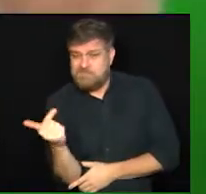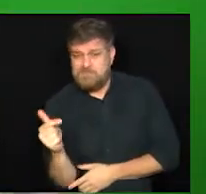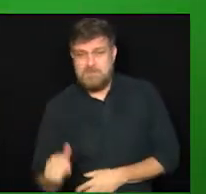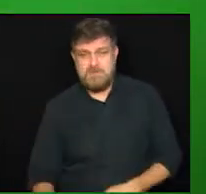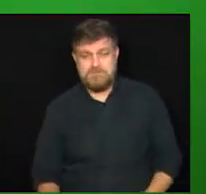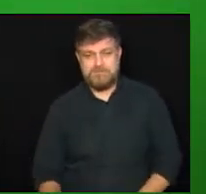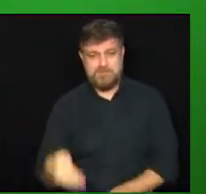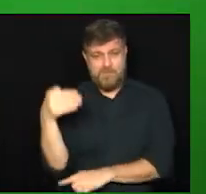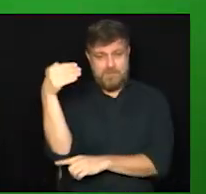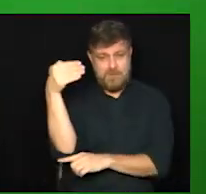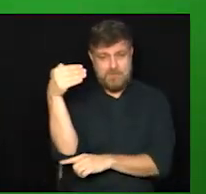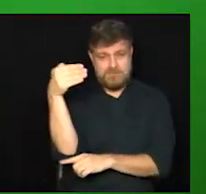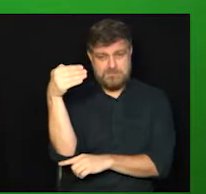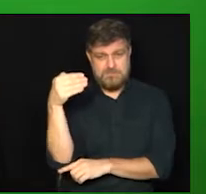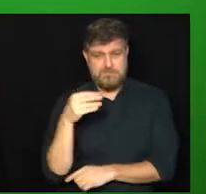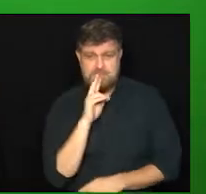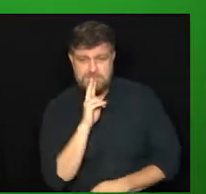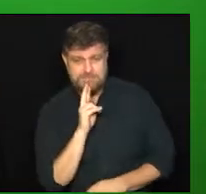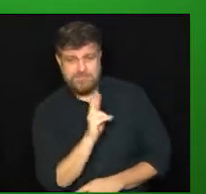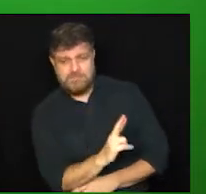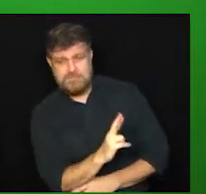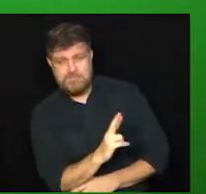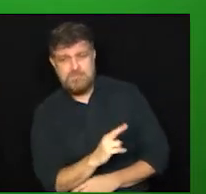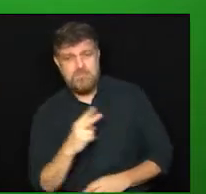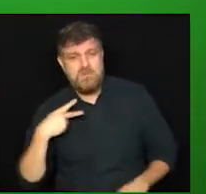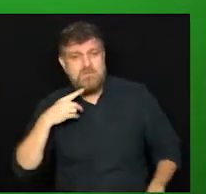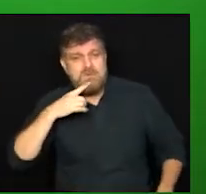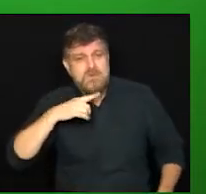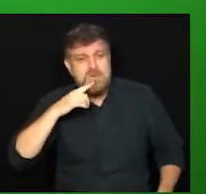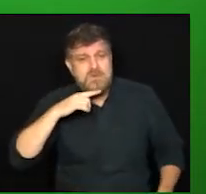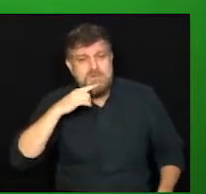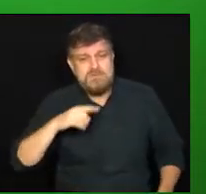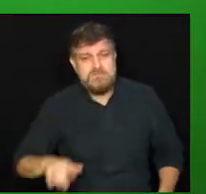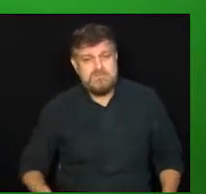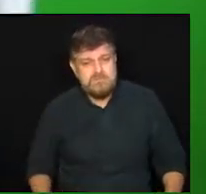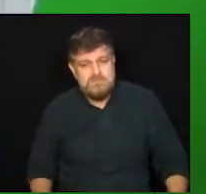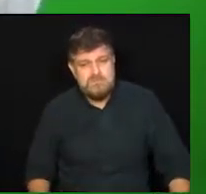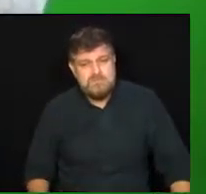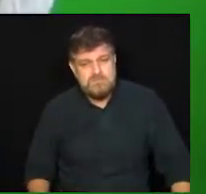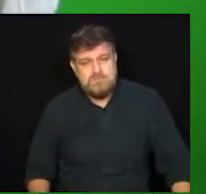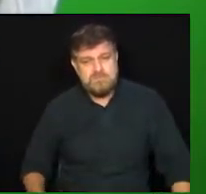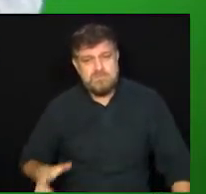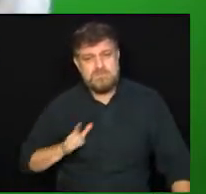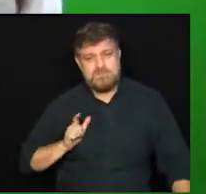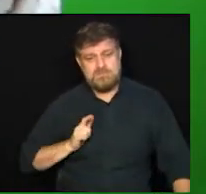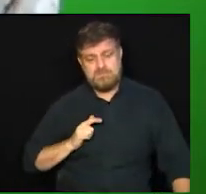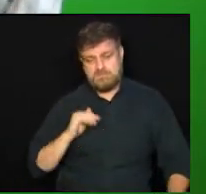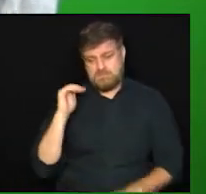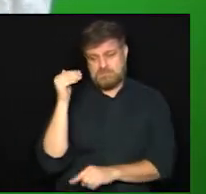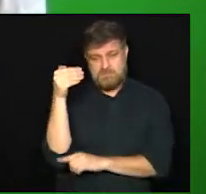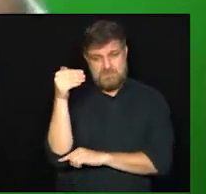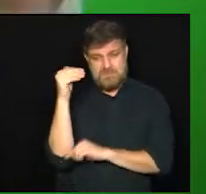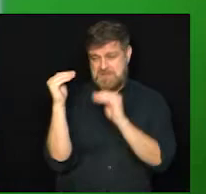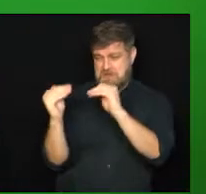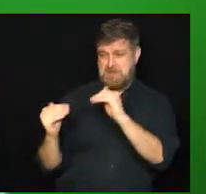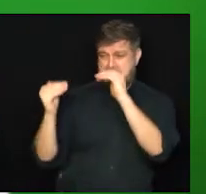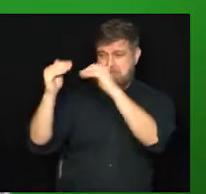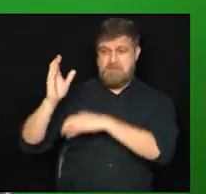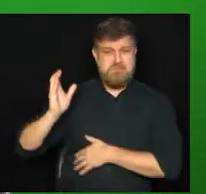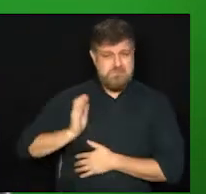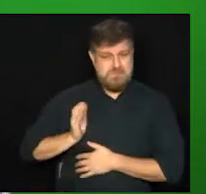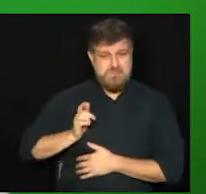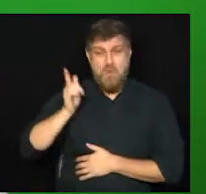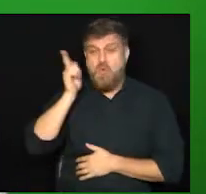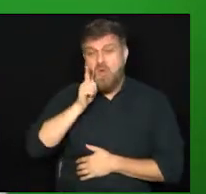hotelaria, respondendo aqui, vereador Eduardo, as grandes redes suportarão queimando o teu